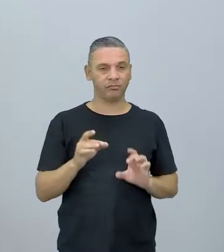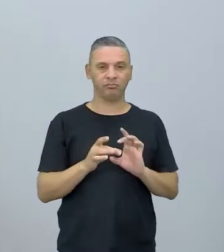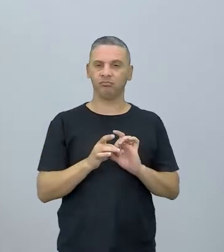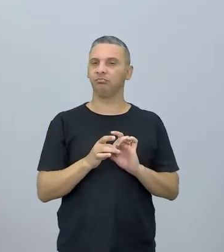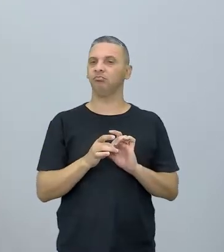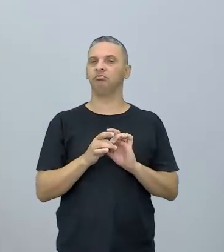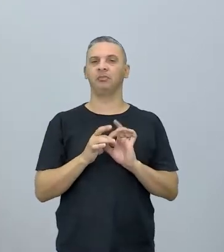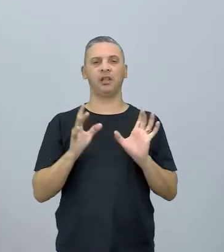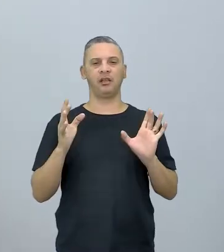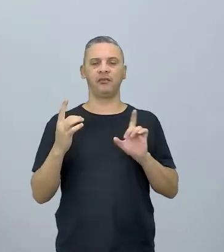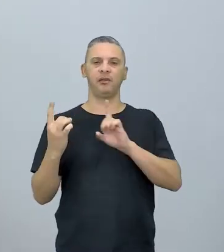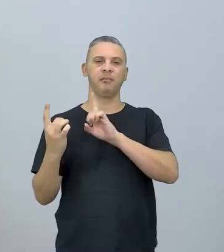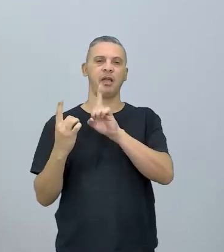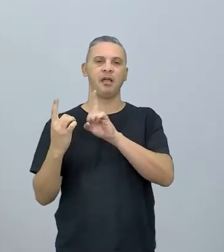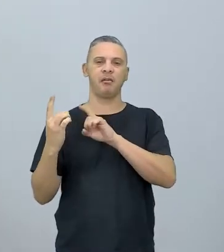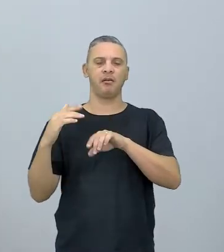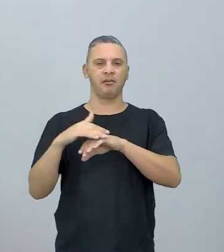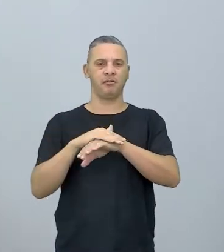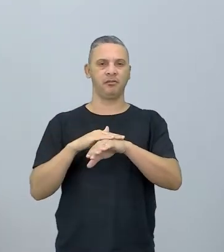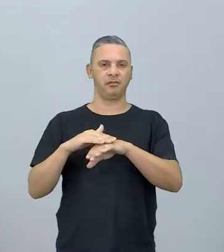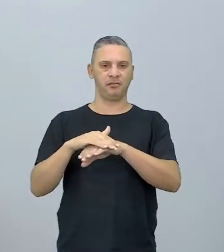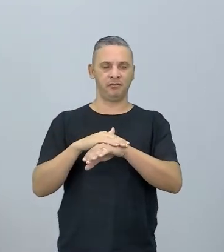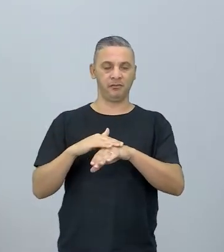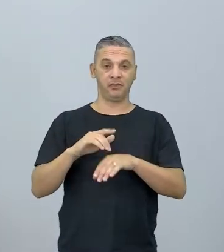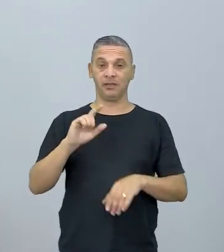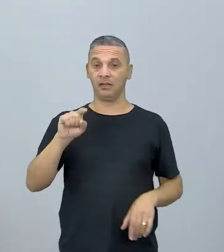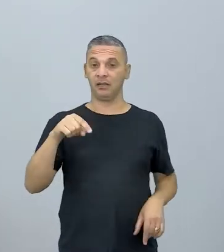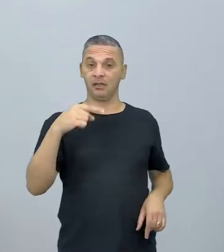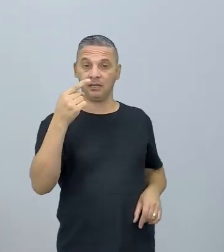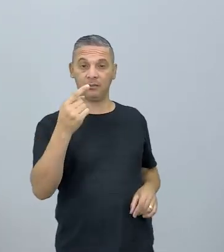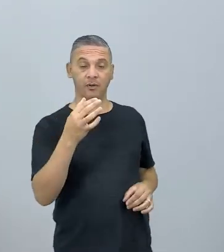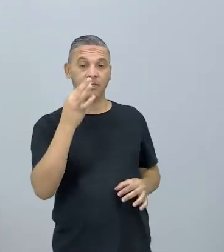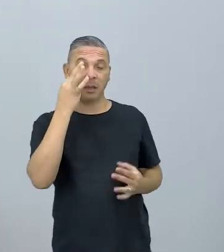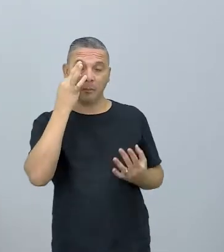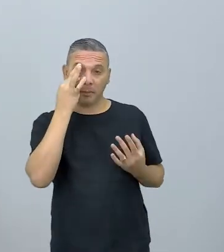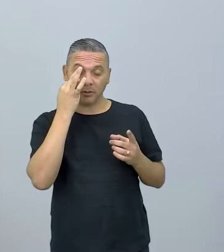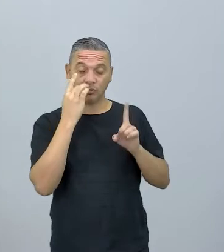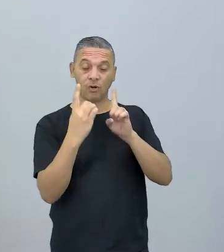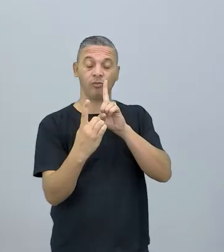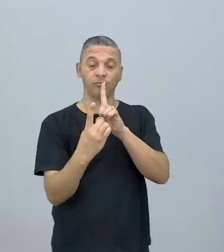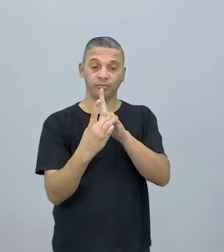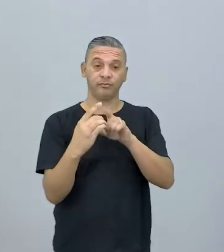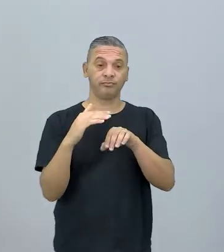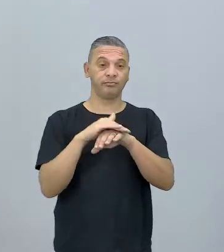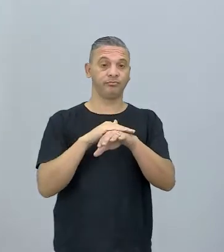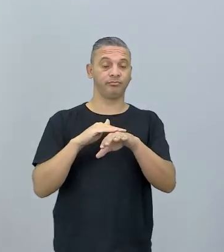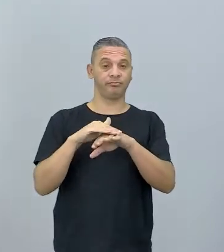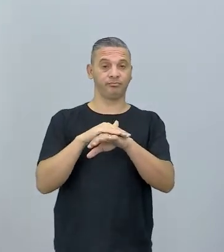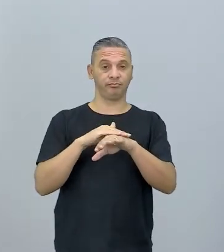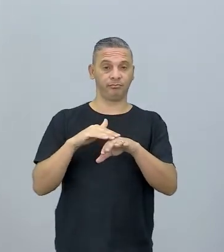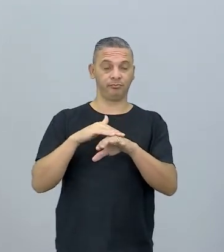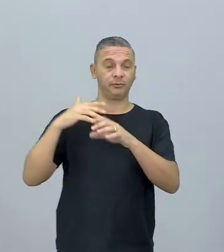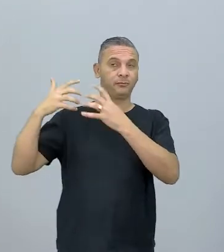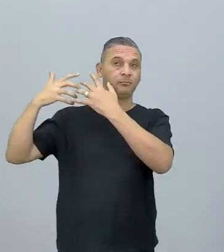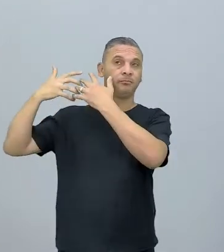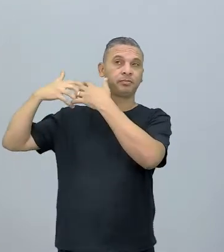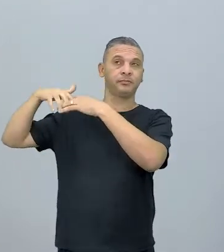livremente, abertamente as perguntas por um grupo e depois elas também faziam uma pesquisa com psicanalistas,